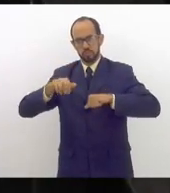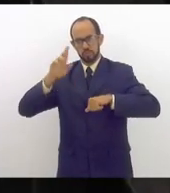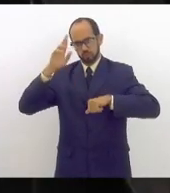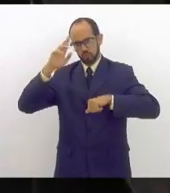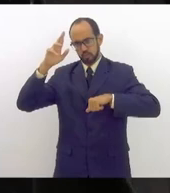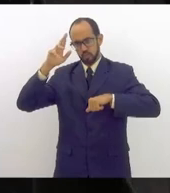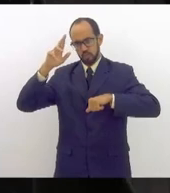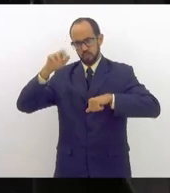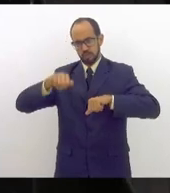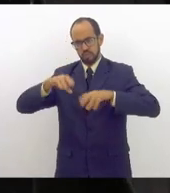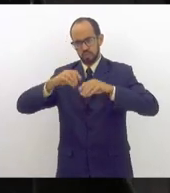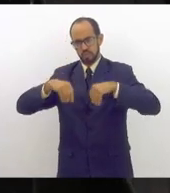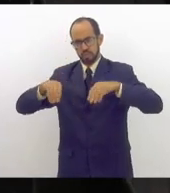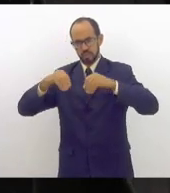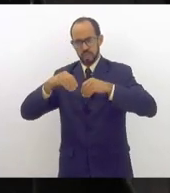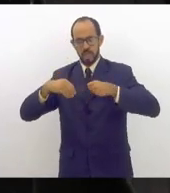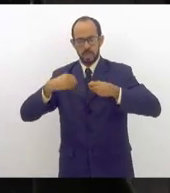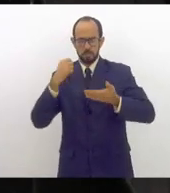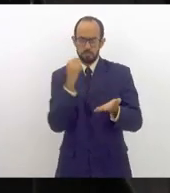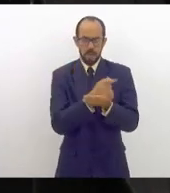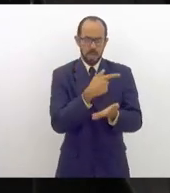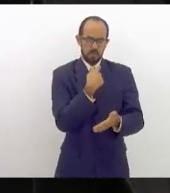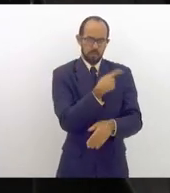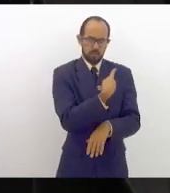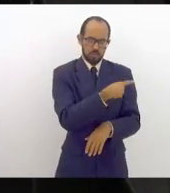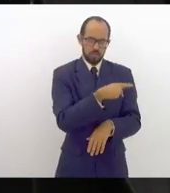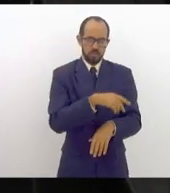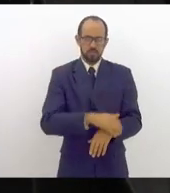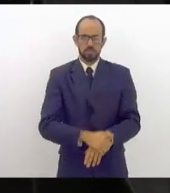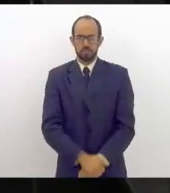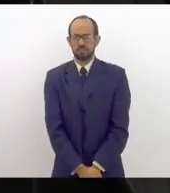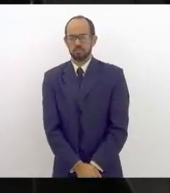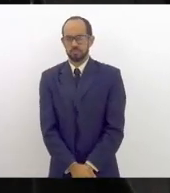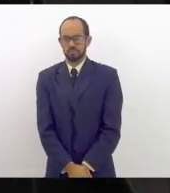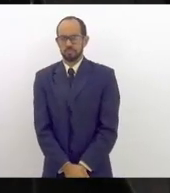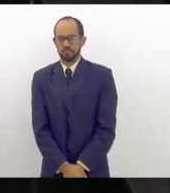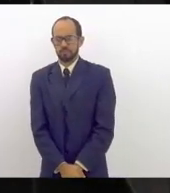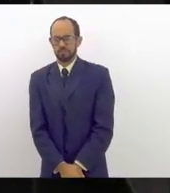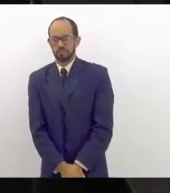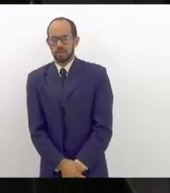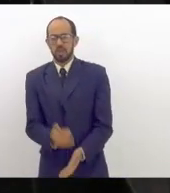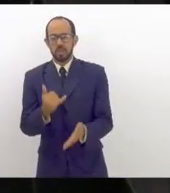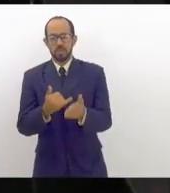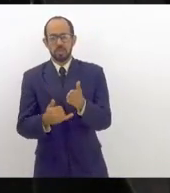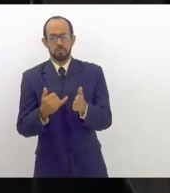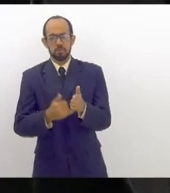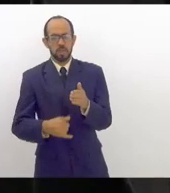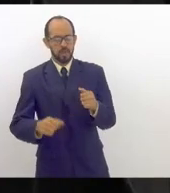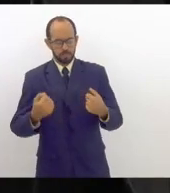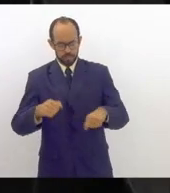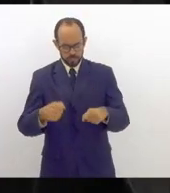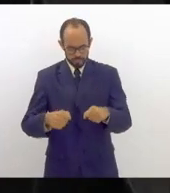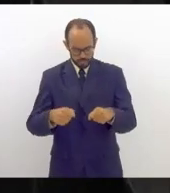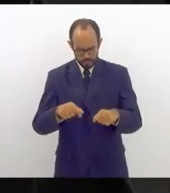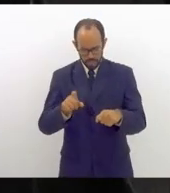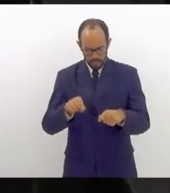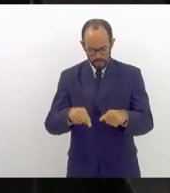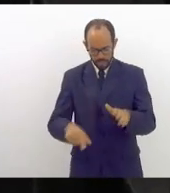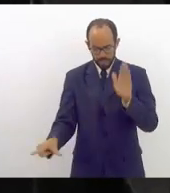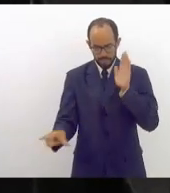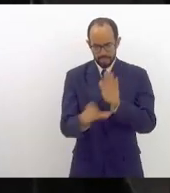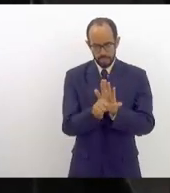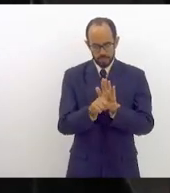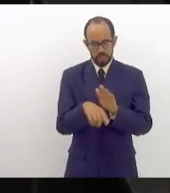feudais repassavam a ele. Então, tributar tem que ser por lei. Nesse